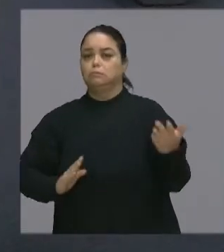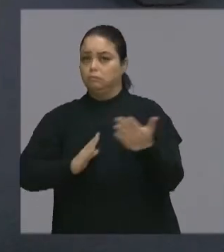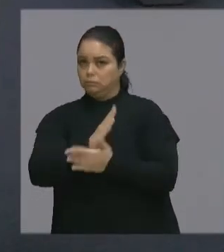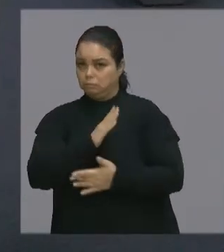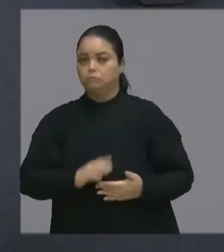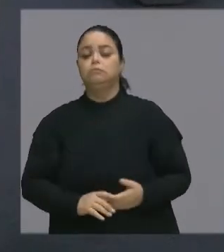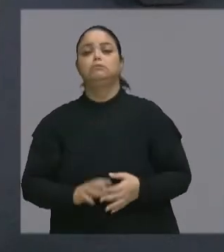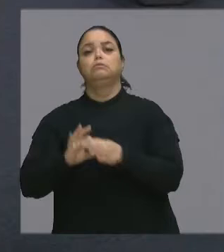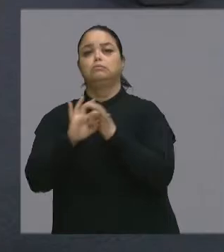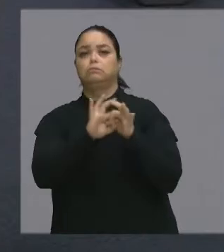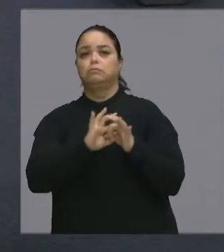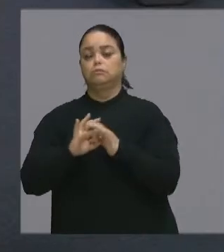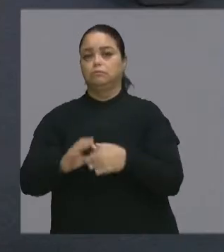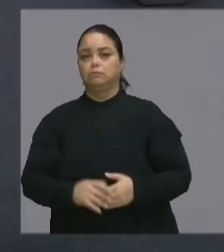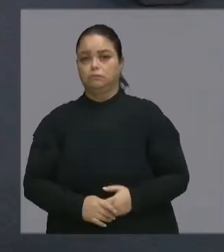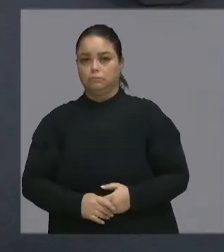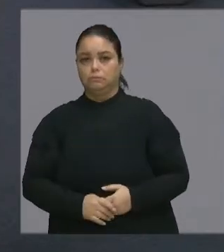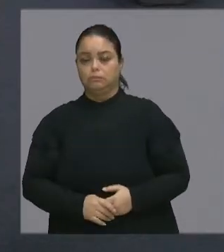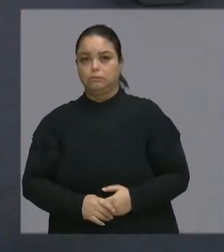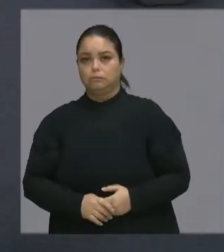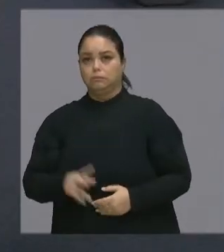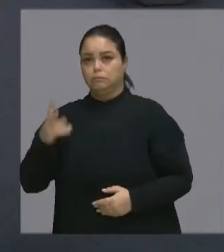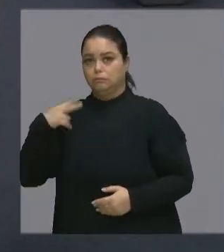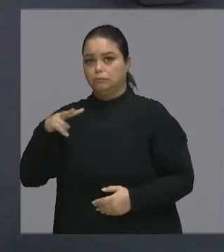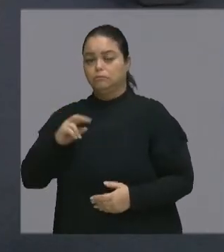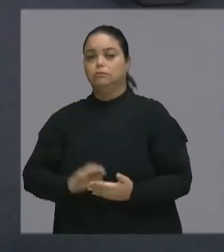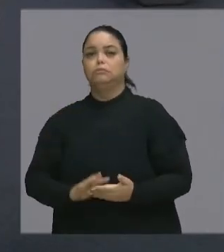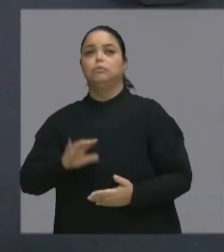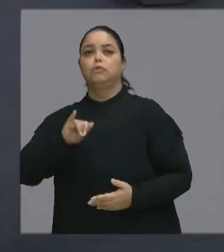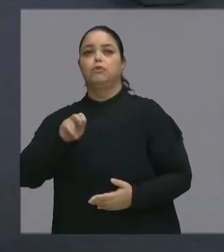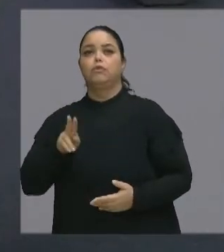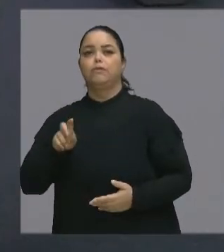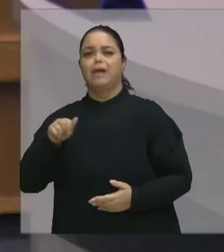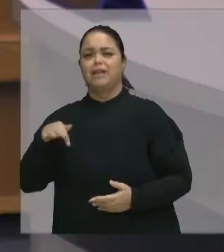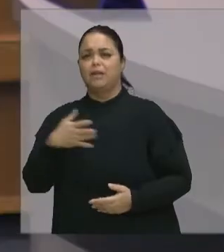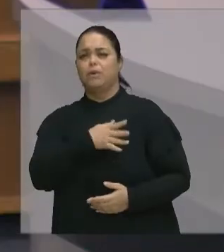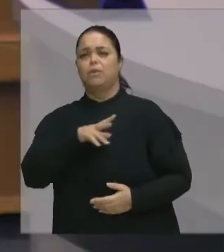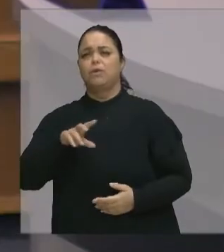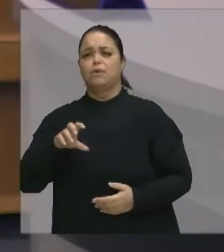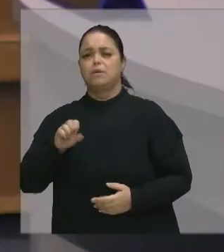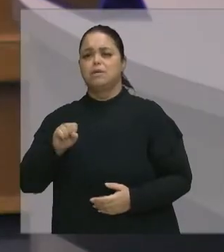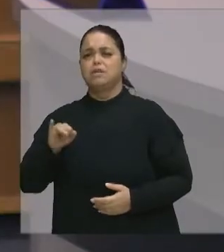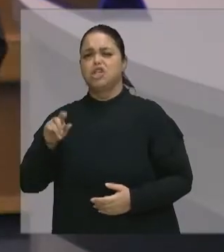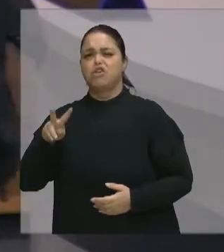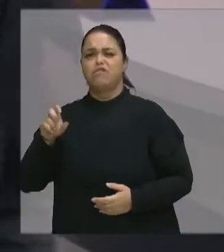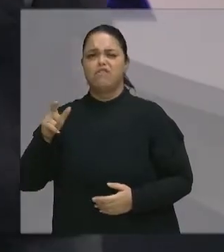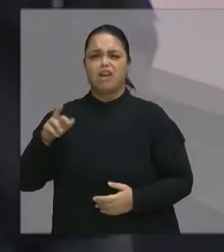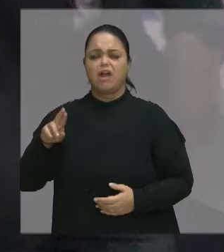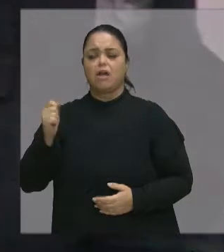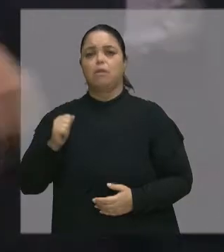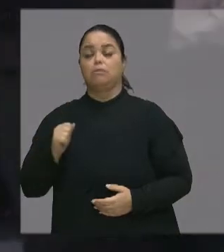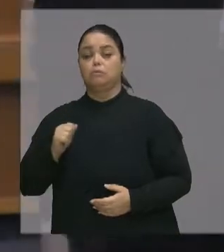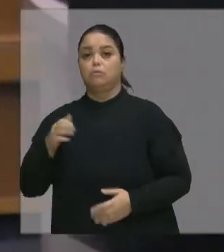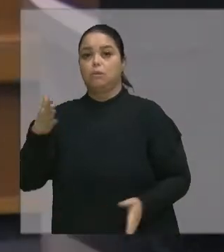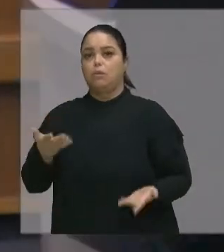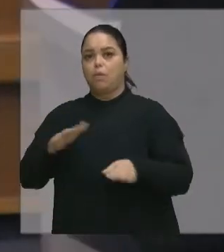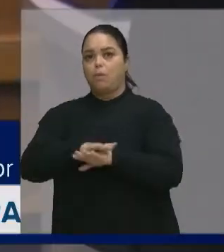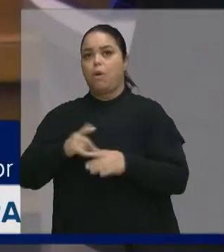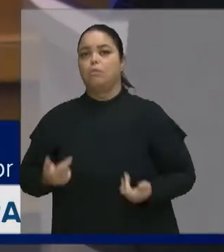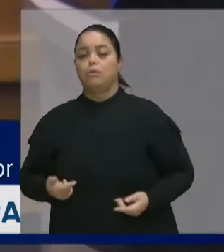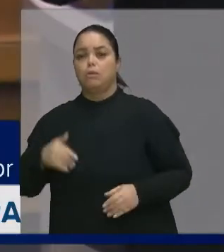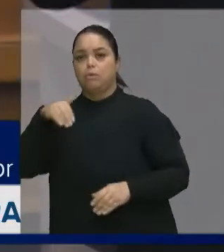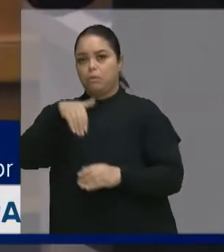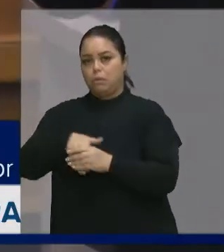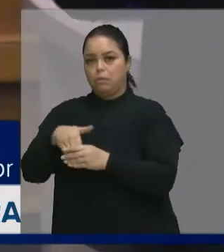por unanimidade. Com a palavra, vereador Juvenil Silvério. Senhor presidente, solicito a inclusão para a